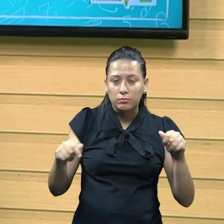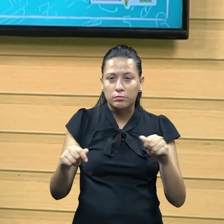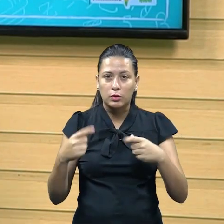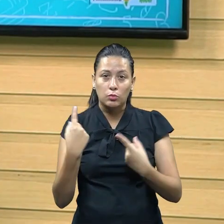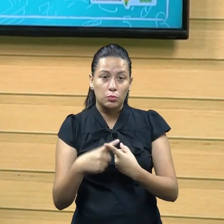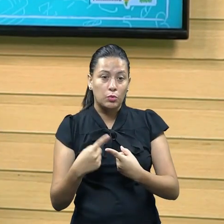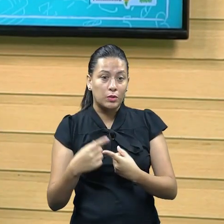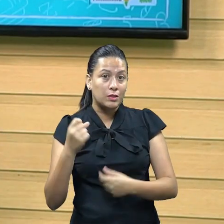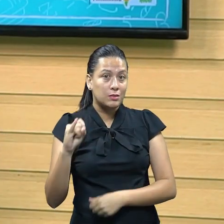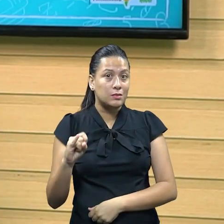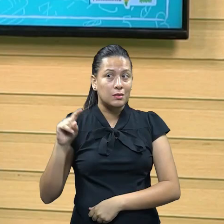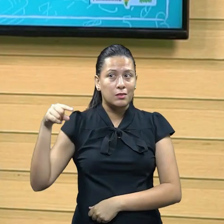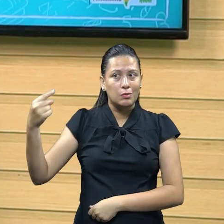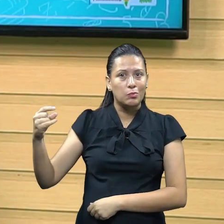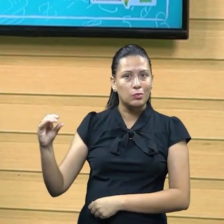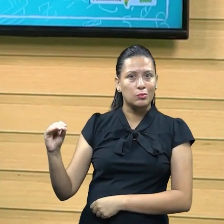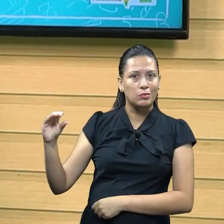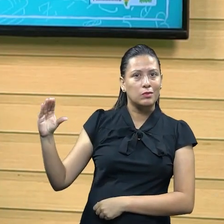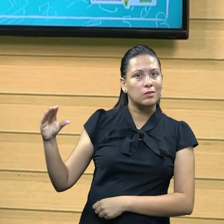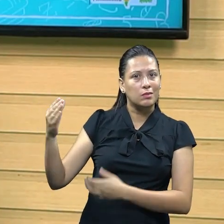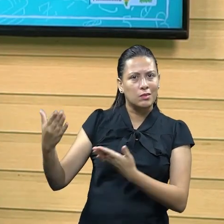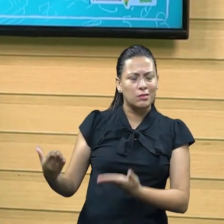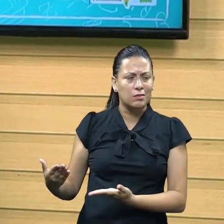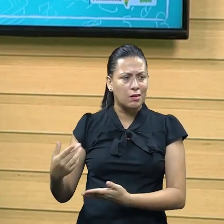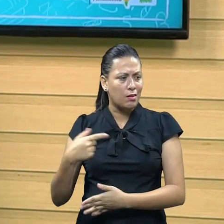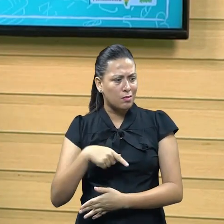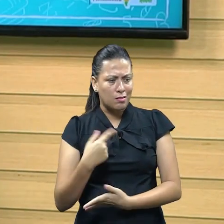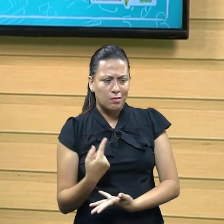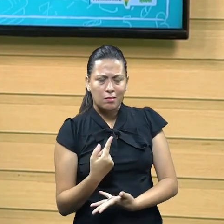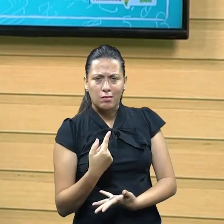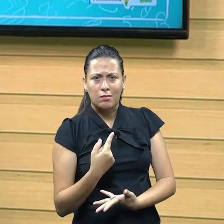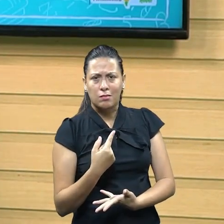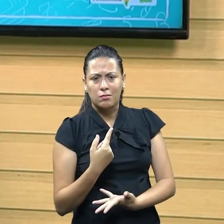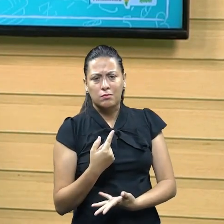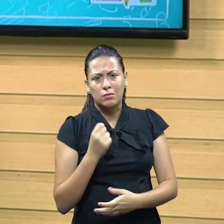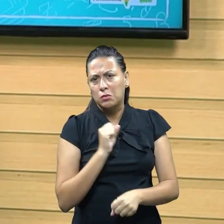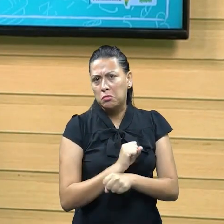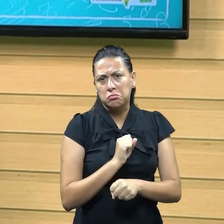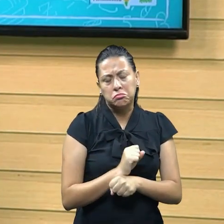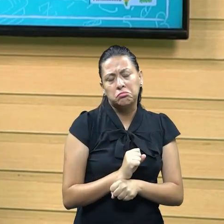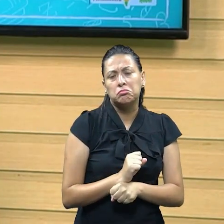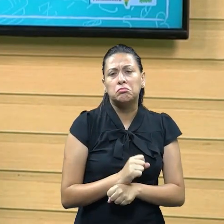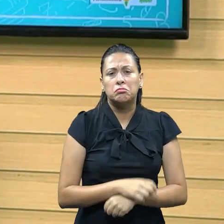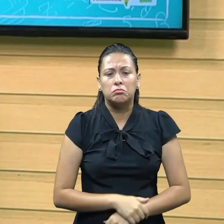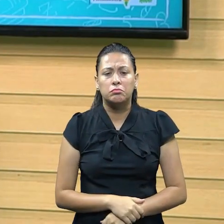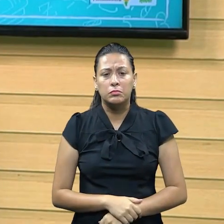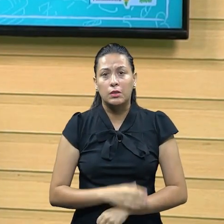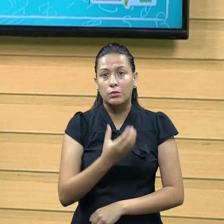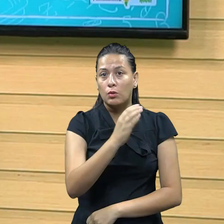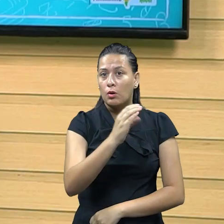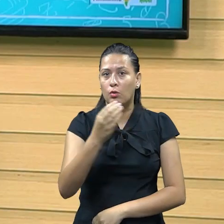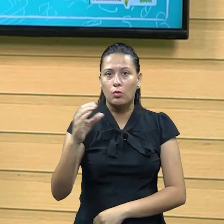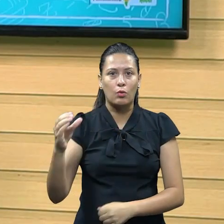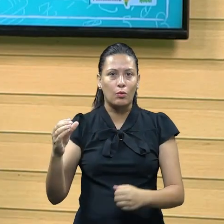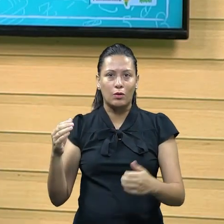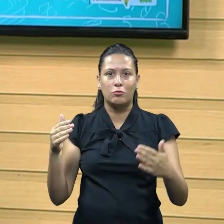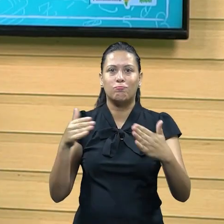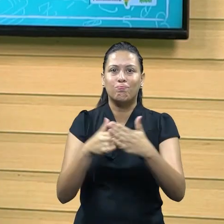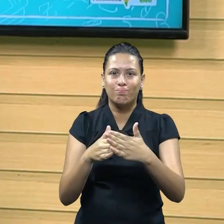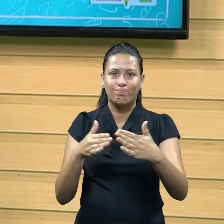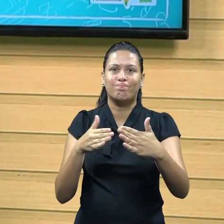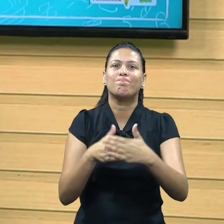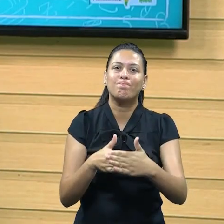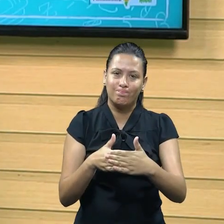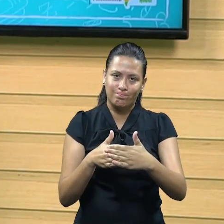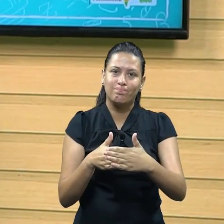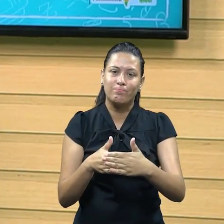porque mesmo que haja uma ligação eventual inesperada, essa corrente ela não vai passar durante a intervenção em que eles estão